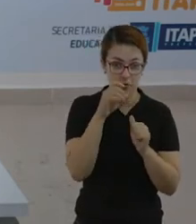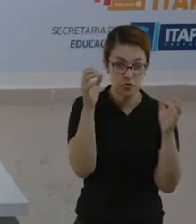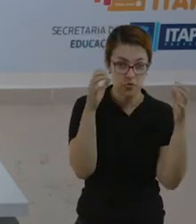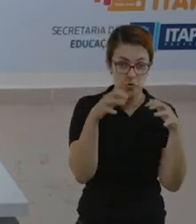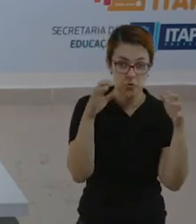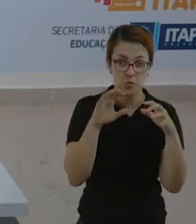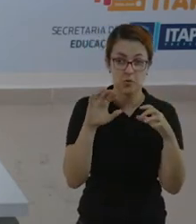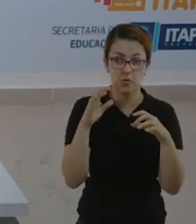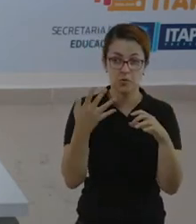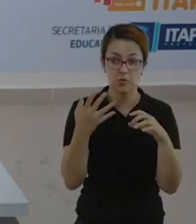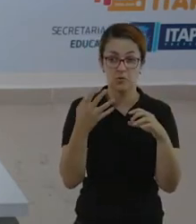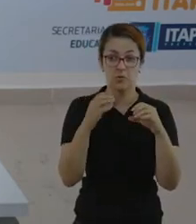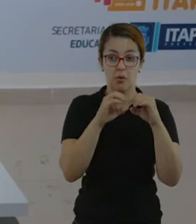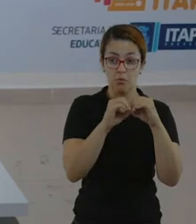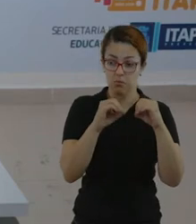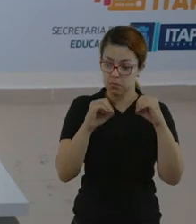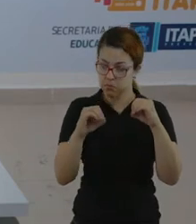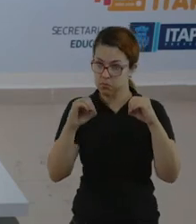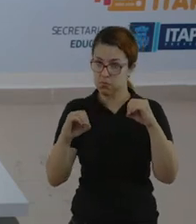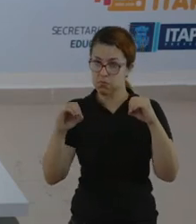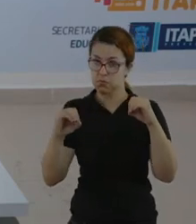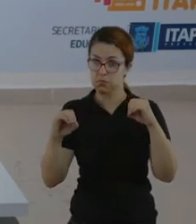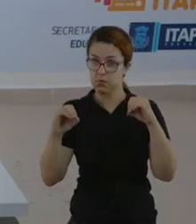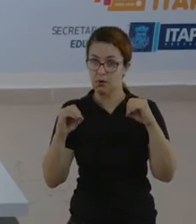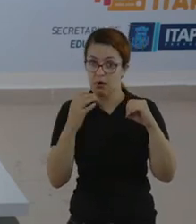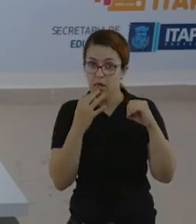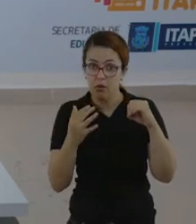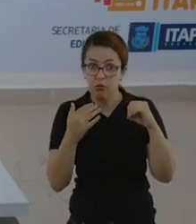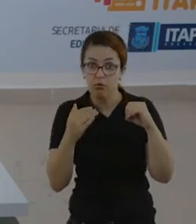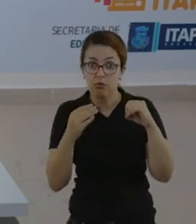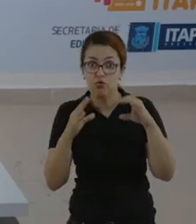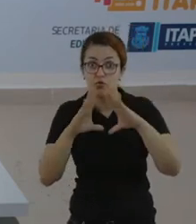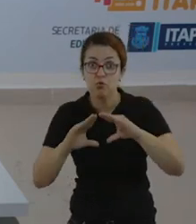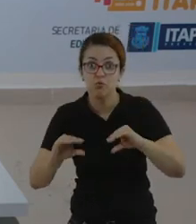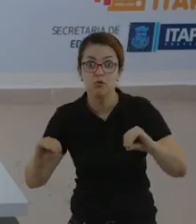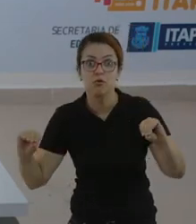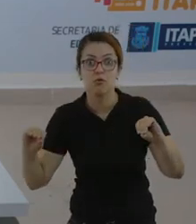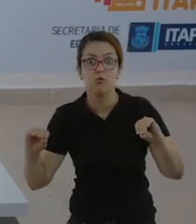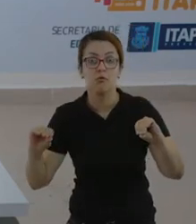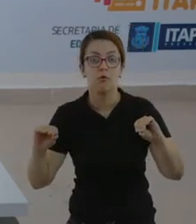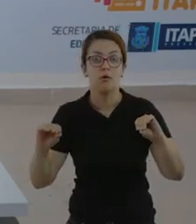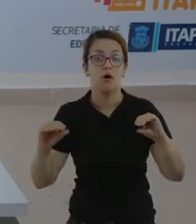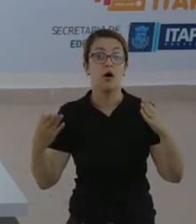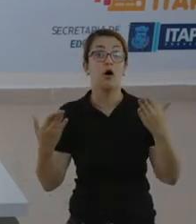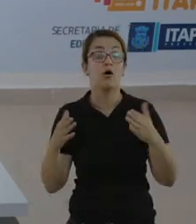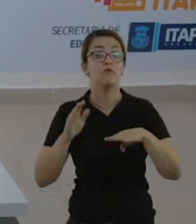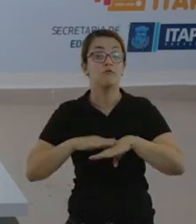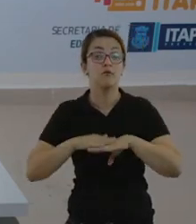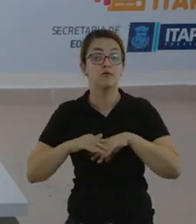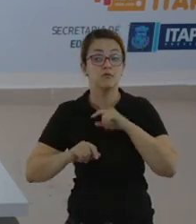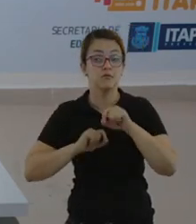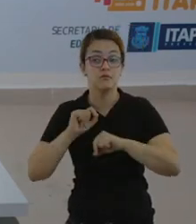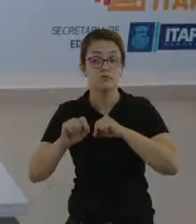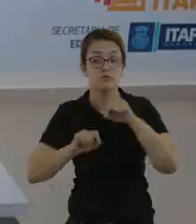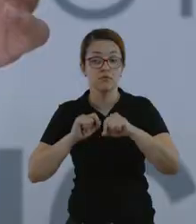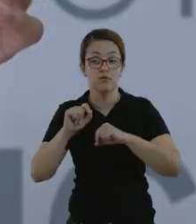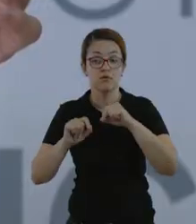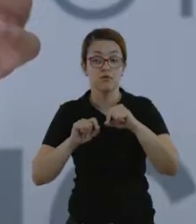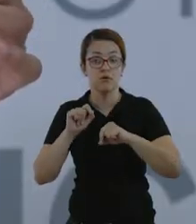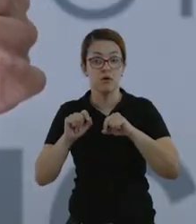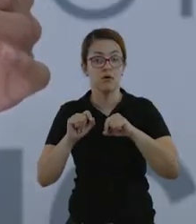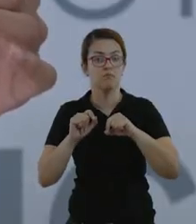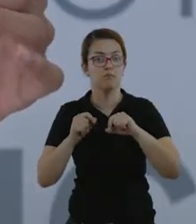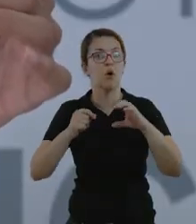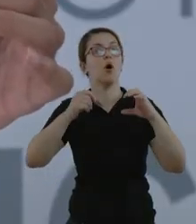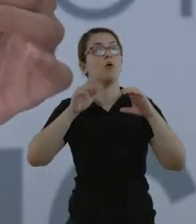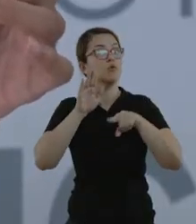desobedecendo seus pais e saindo em dia de chuva. E o que aconteceu com isso? Desbotou. As cores dela acabou saindo. E o que